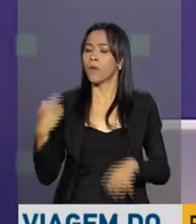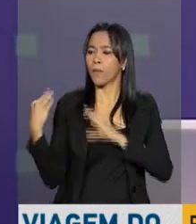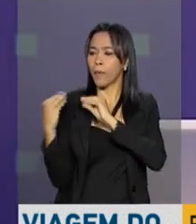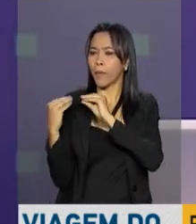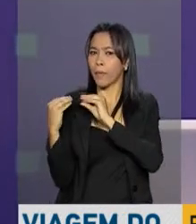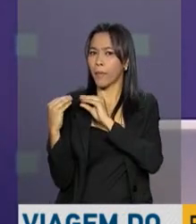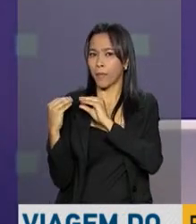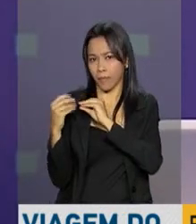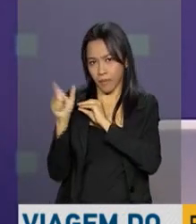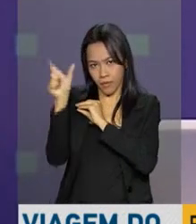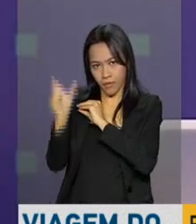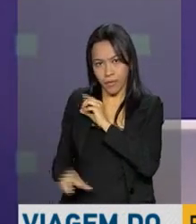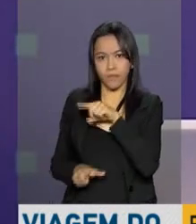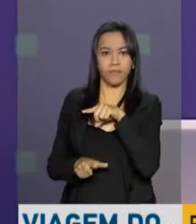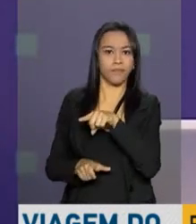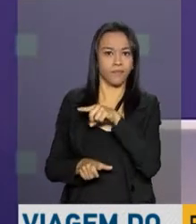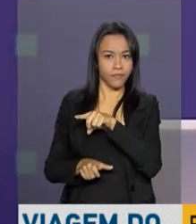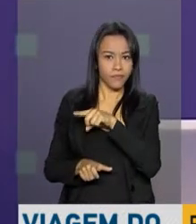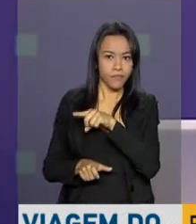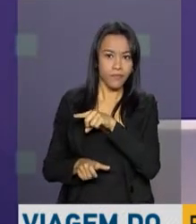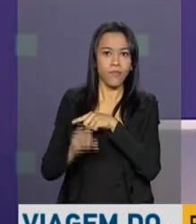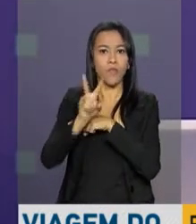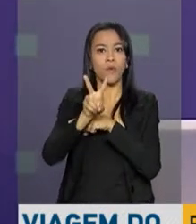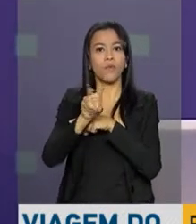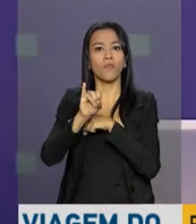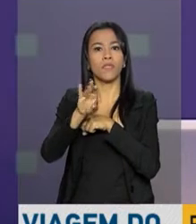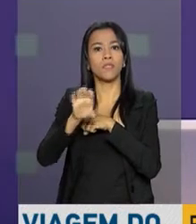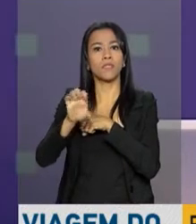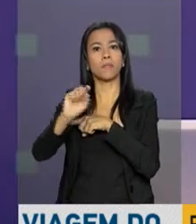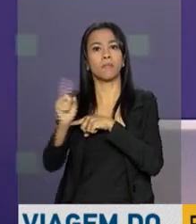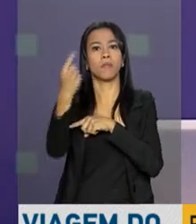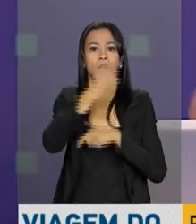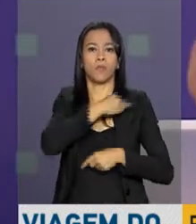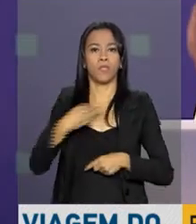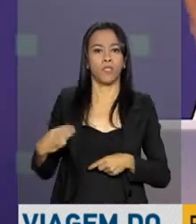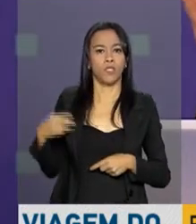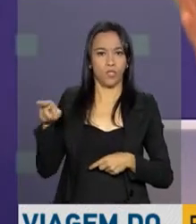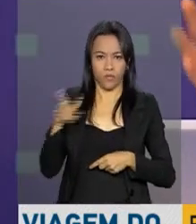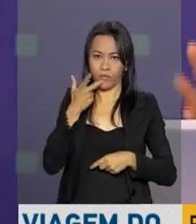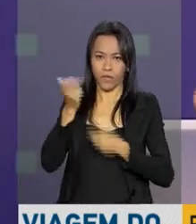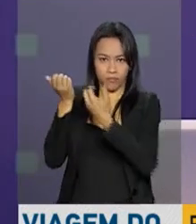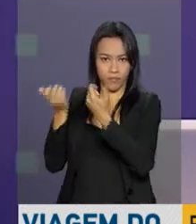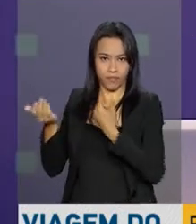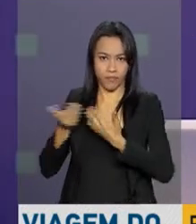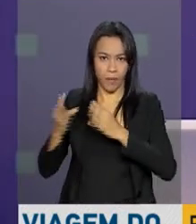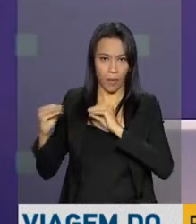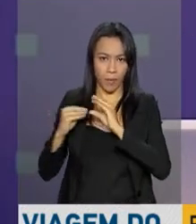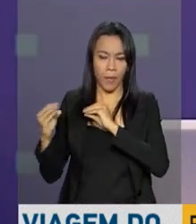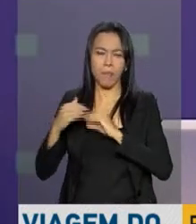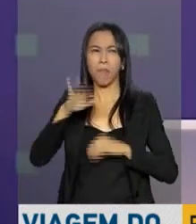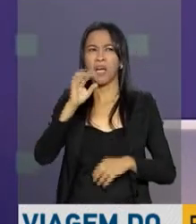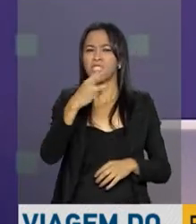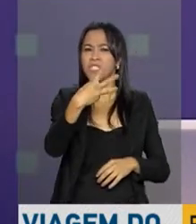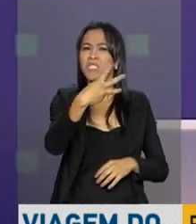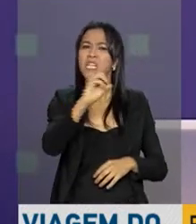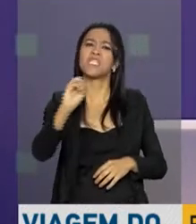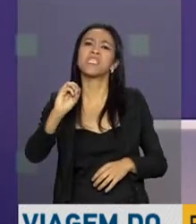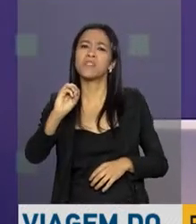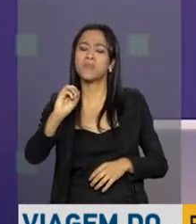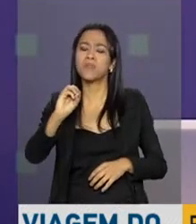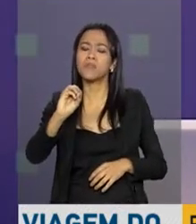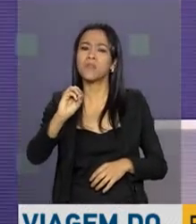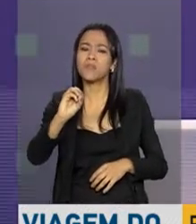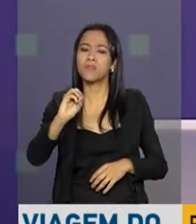Sua Excelência o vice-primeiro-ministro que mais de 200 ou 300 milhões